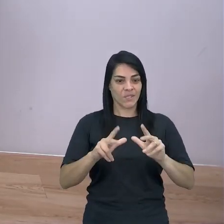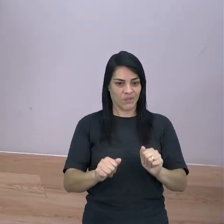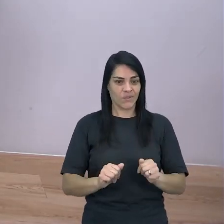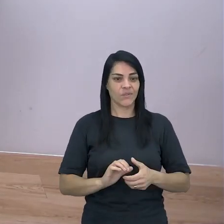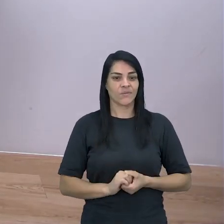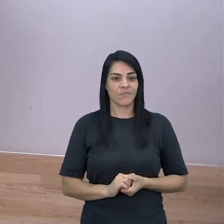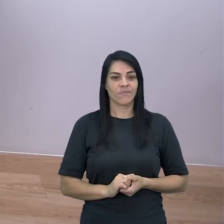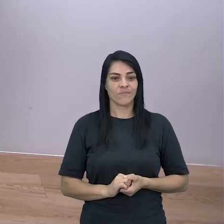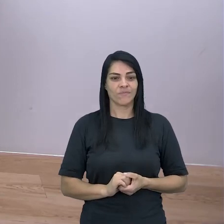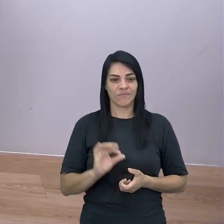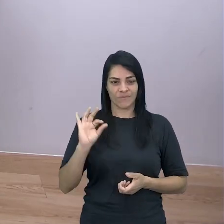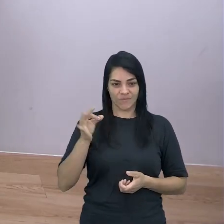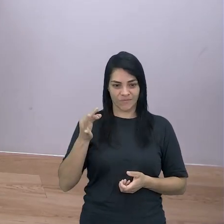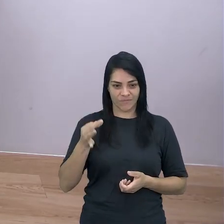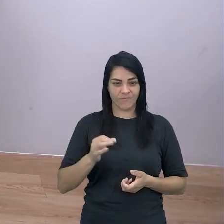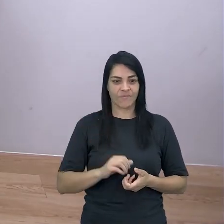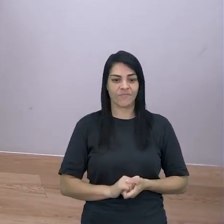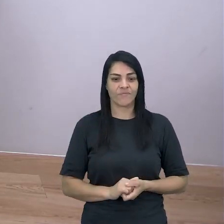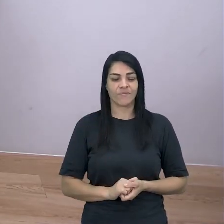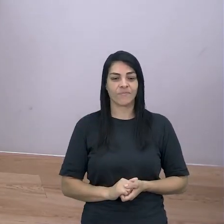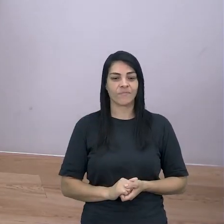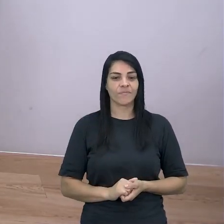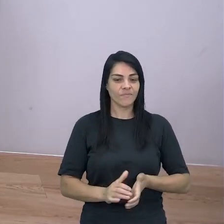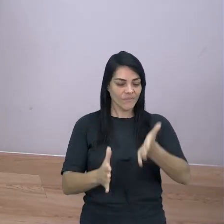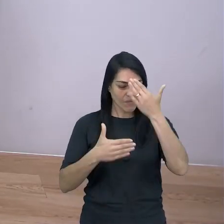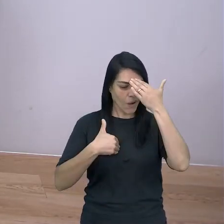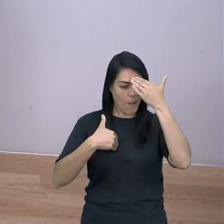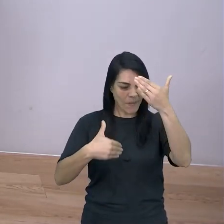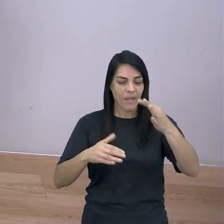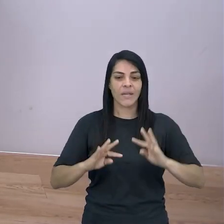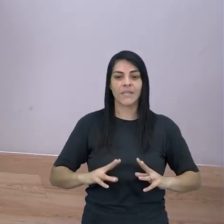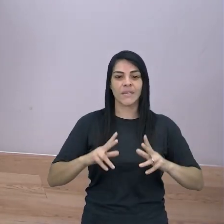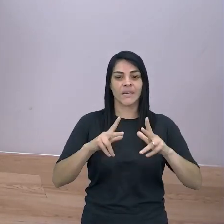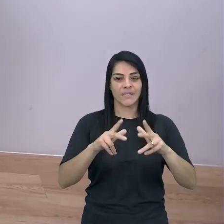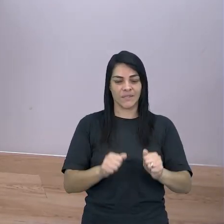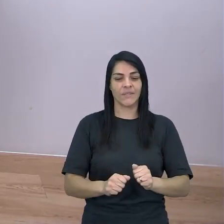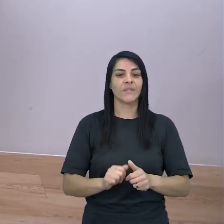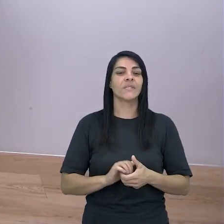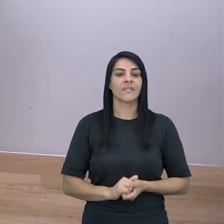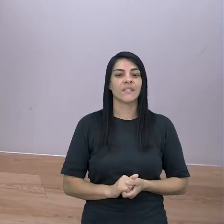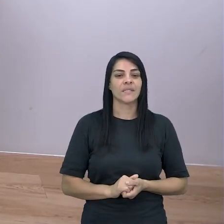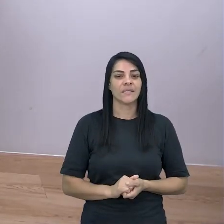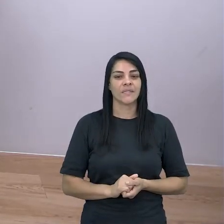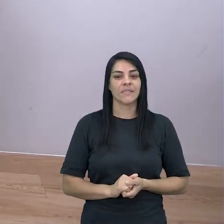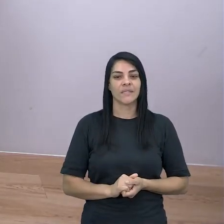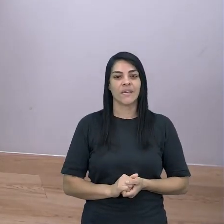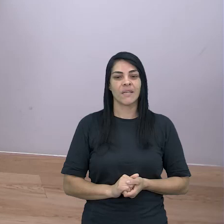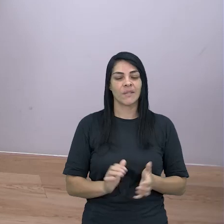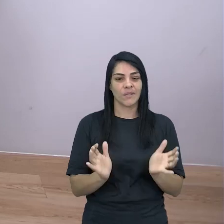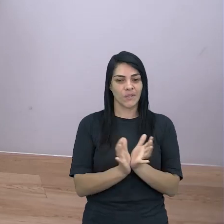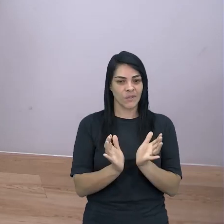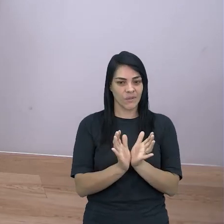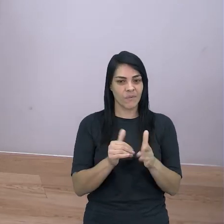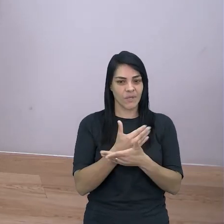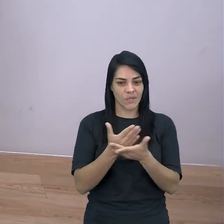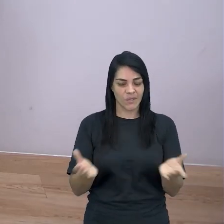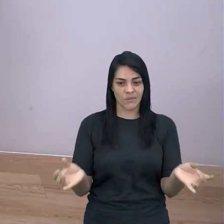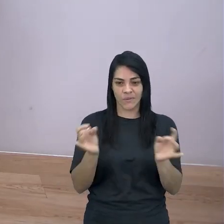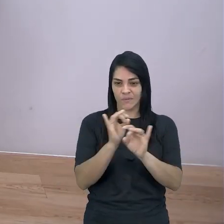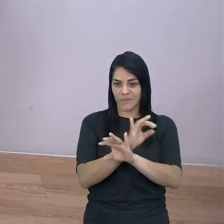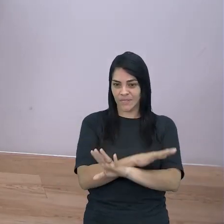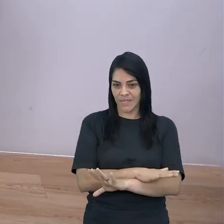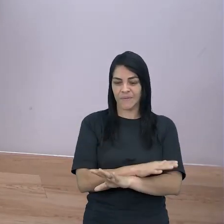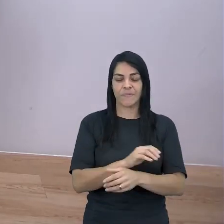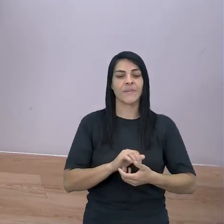barco. Isso Com aí. certeza. Muito obrigado aí, pessoal de linguagens, né? Vamos terminando, né,